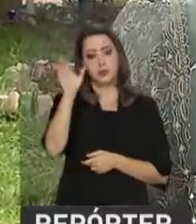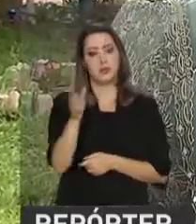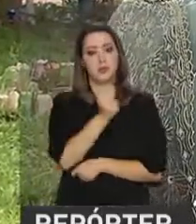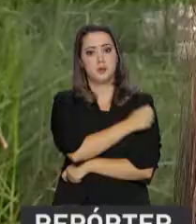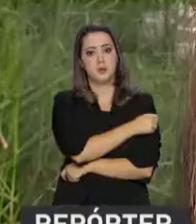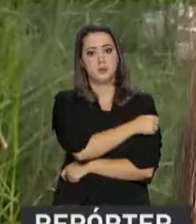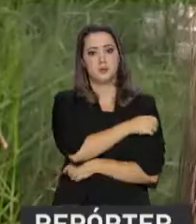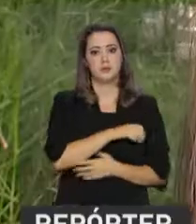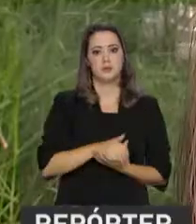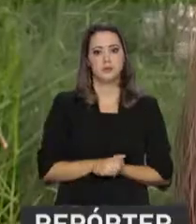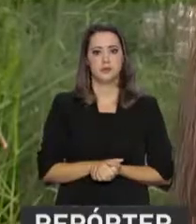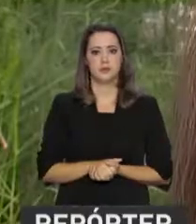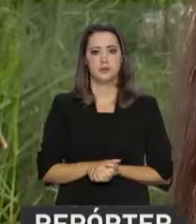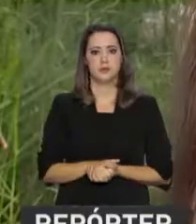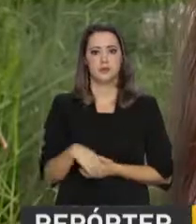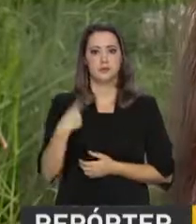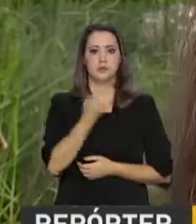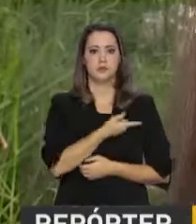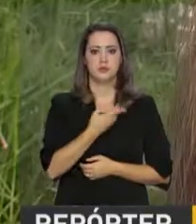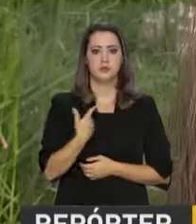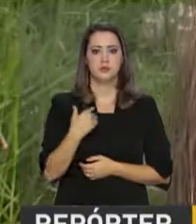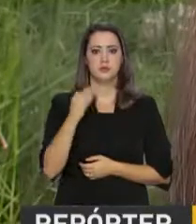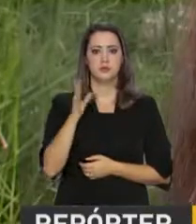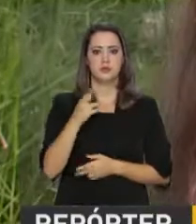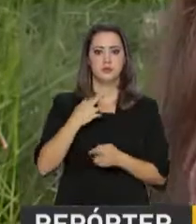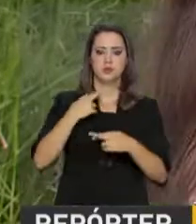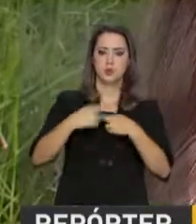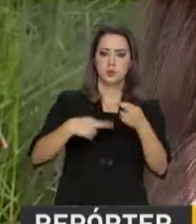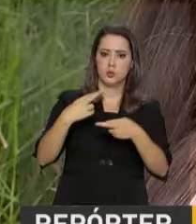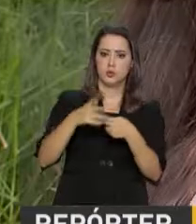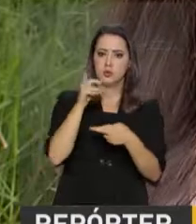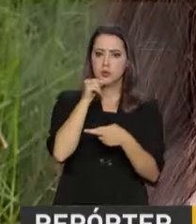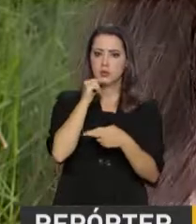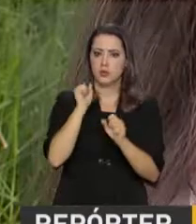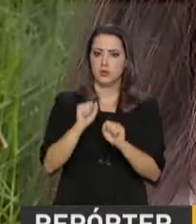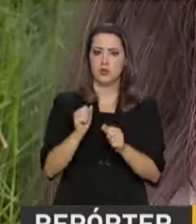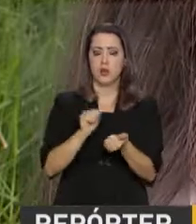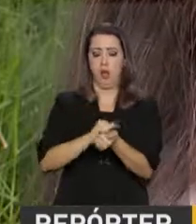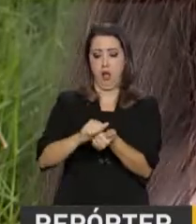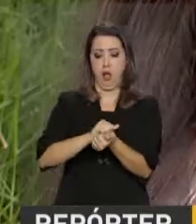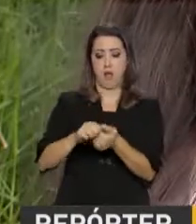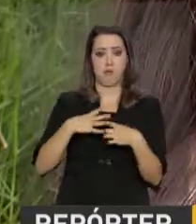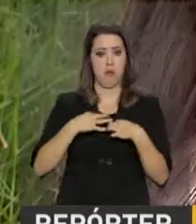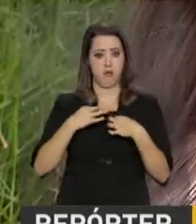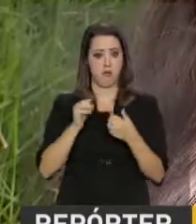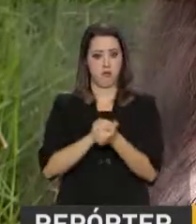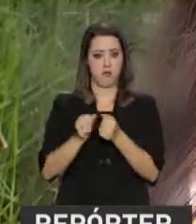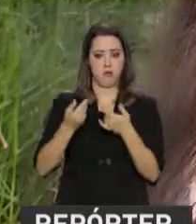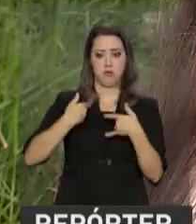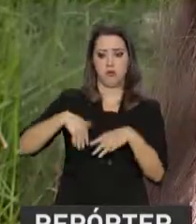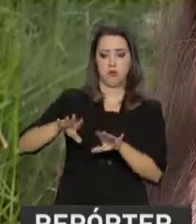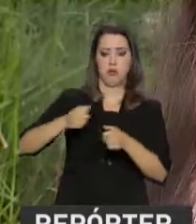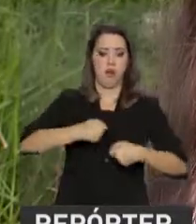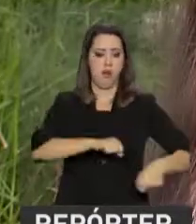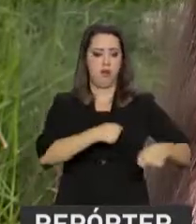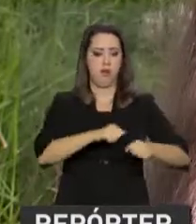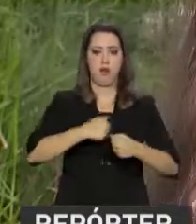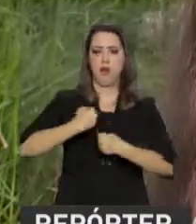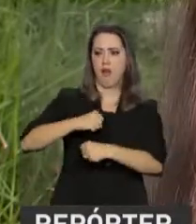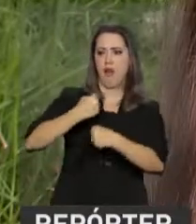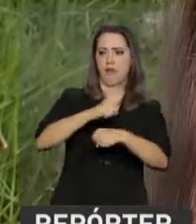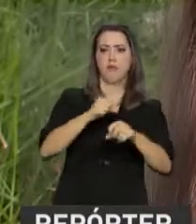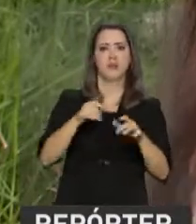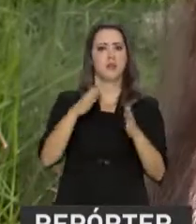alunas com isso a gente reaproveita água tipo roupa da máquina a gente sempre joga na área e calava